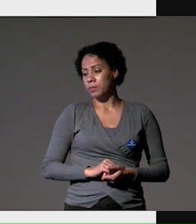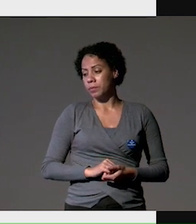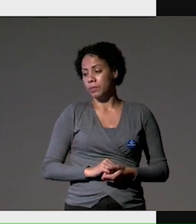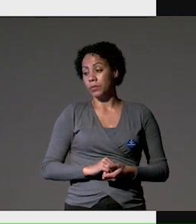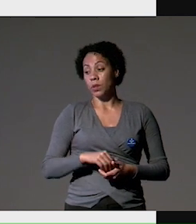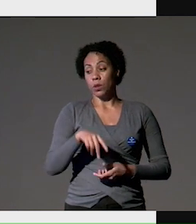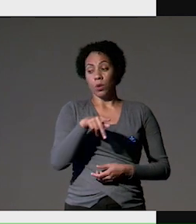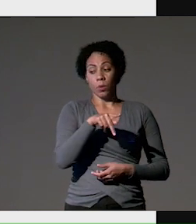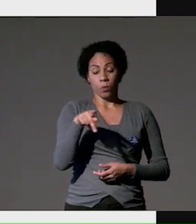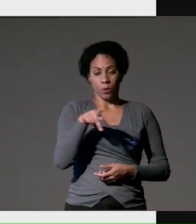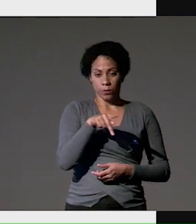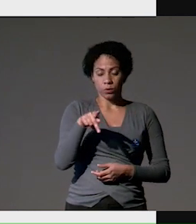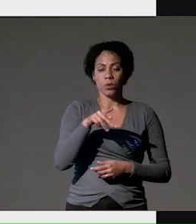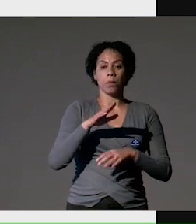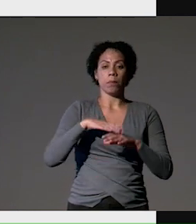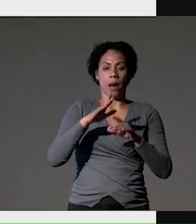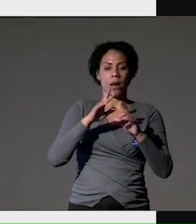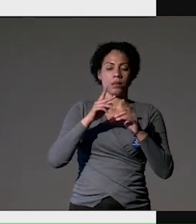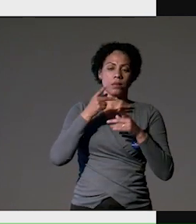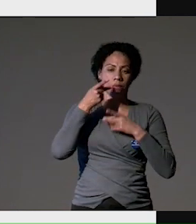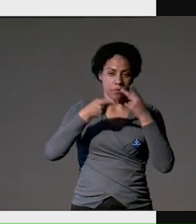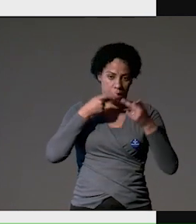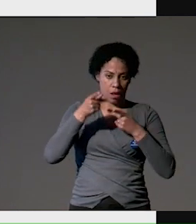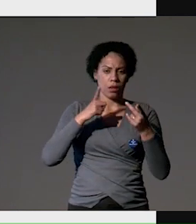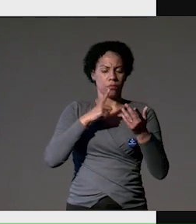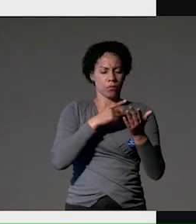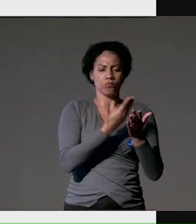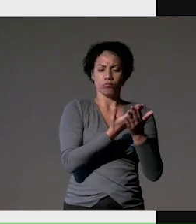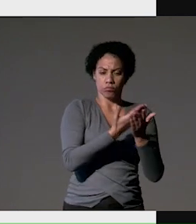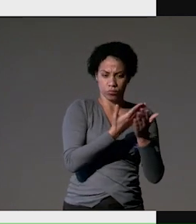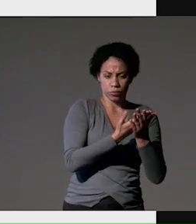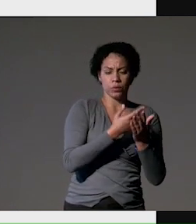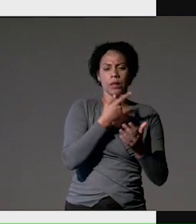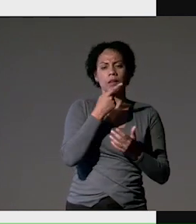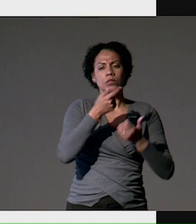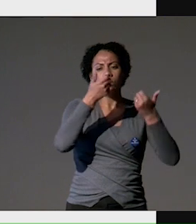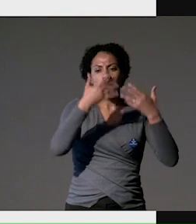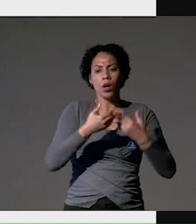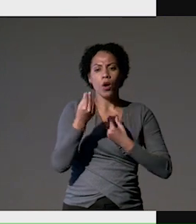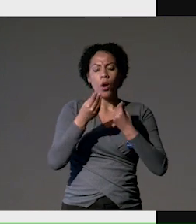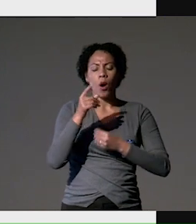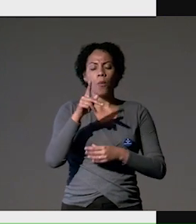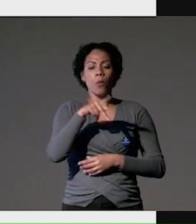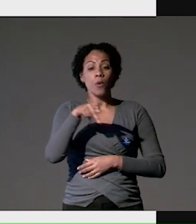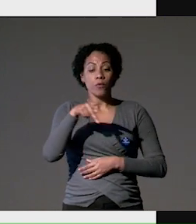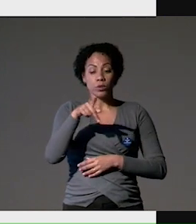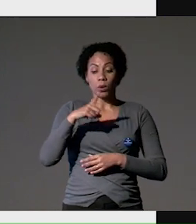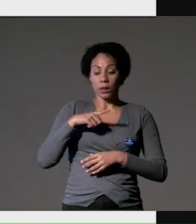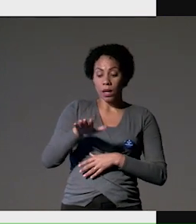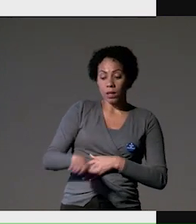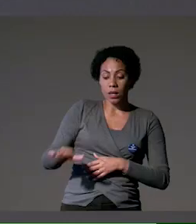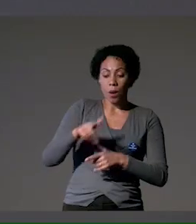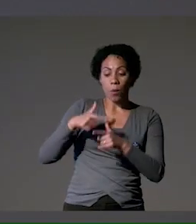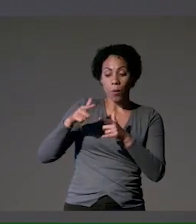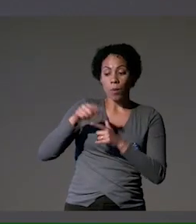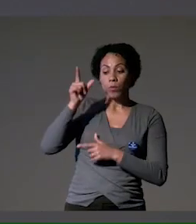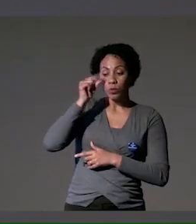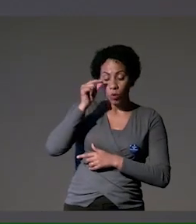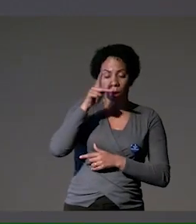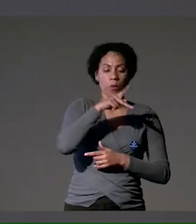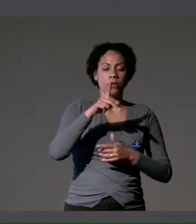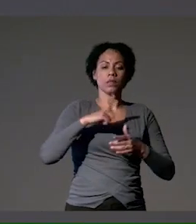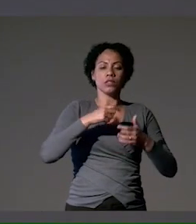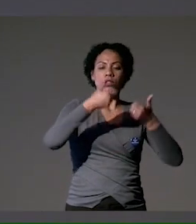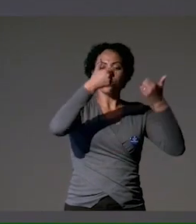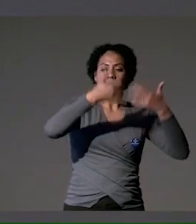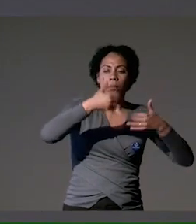Os professores citam mais, tem estudos também que vão identificar com os professores de crianças com problemas de sono, e os professores citam mais esses problemas, problemas